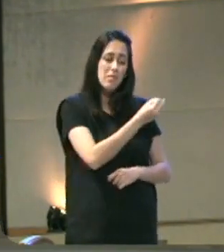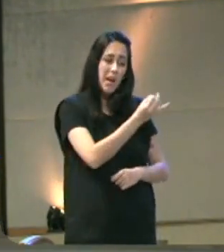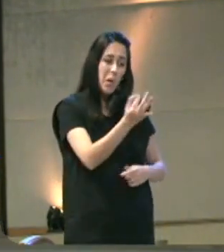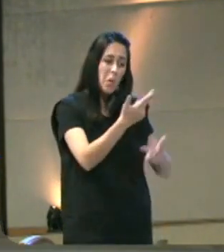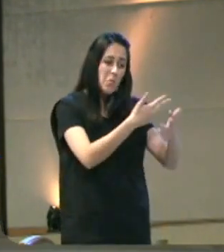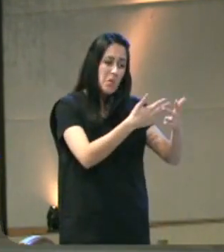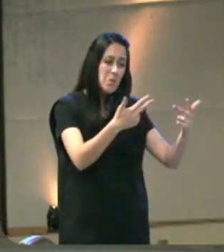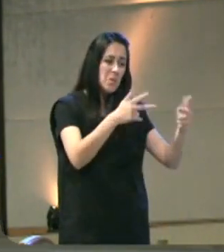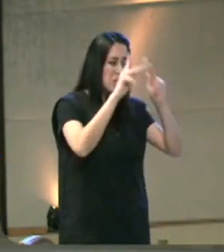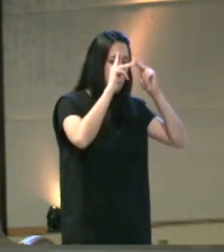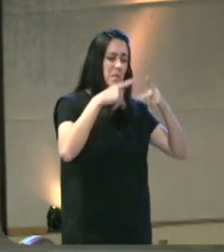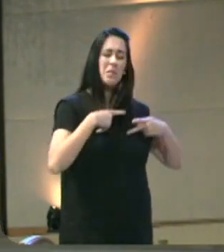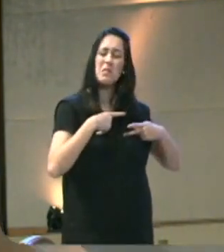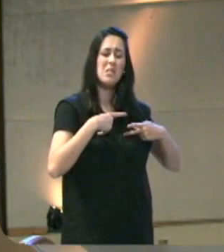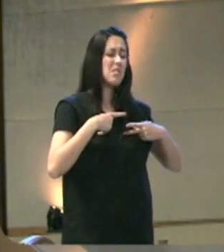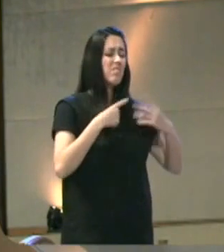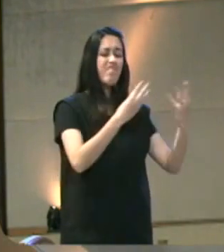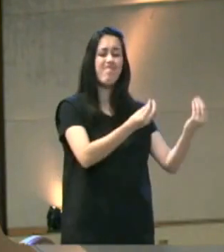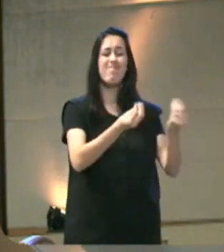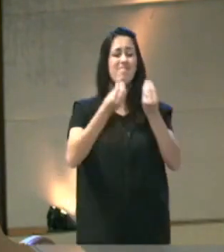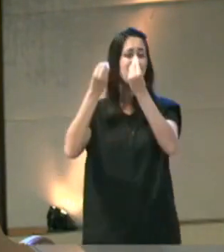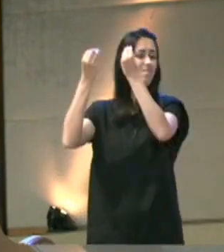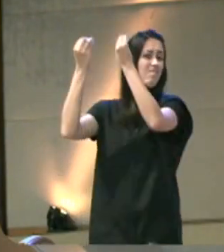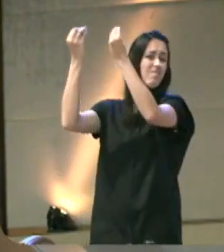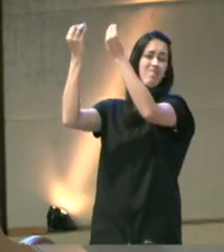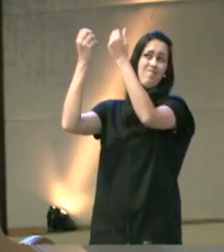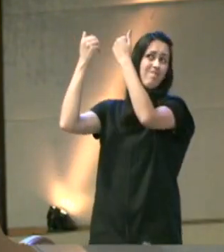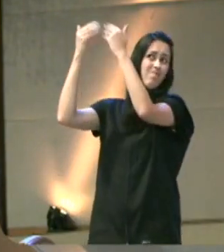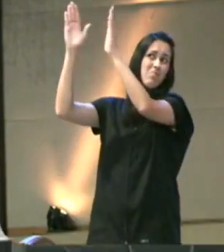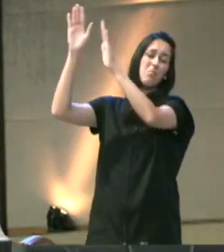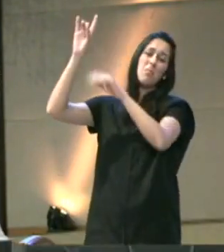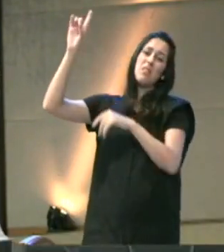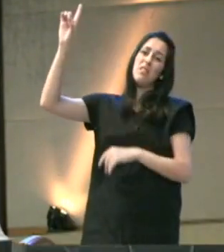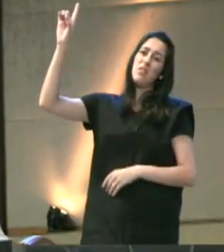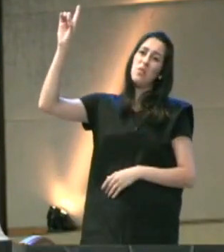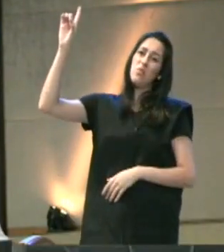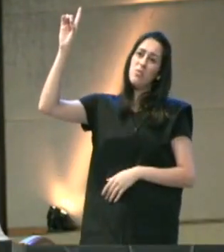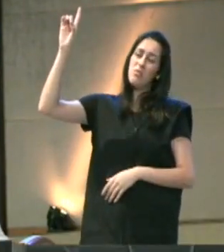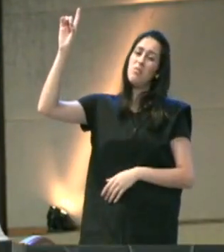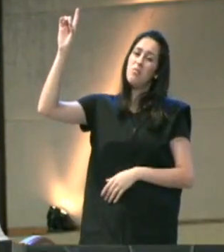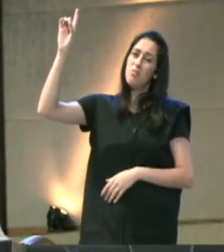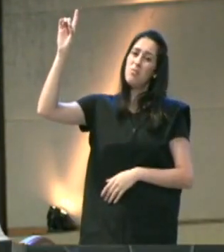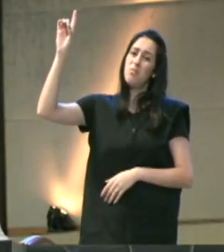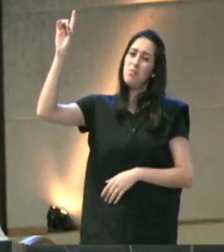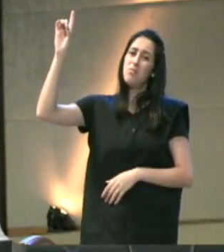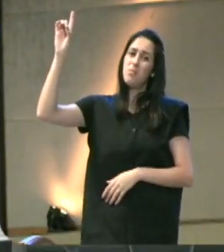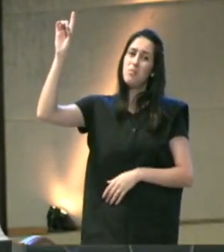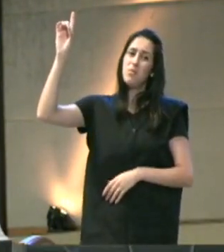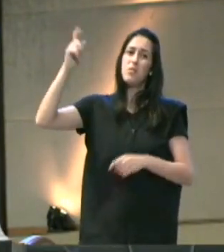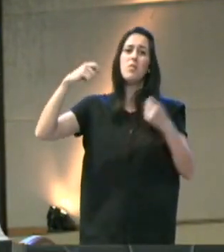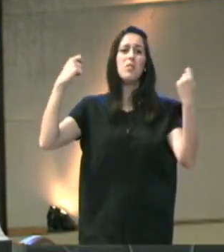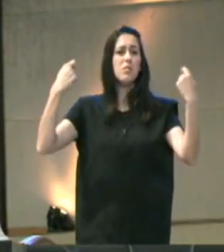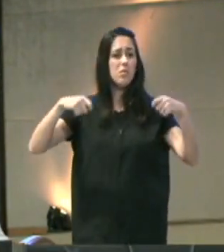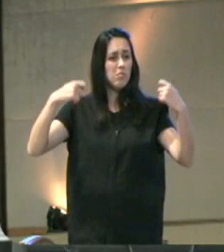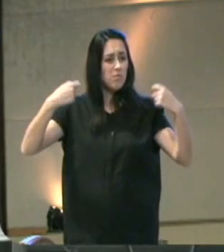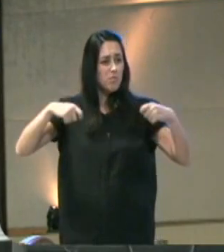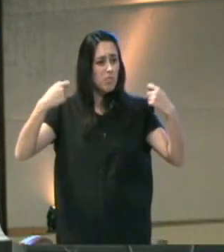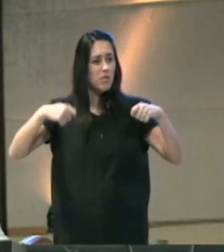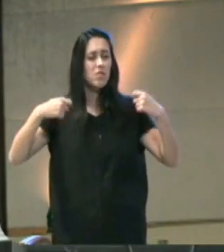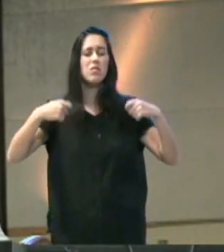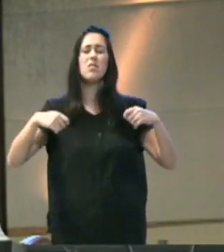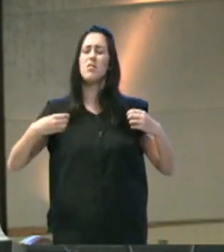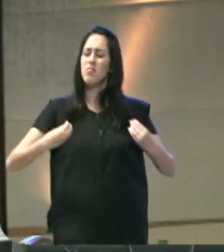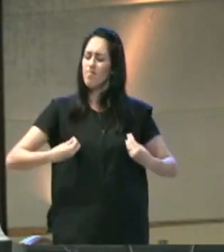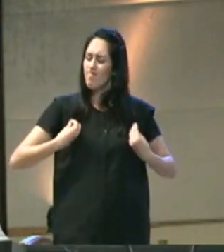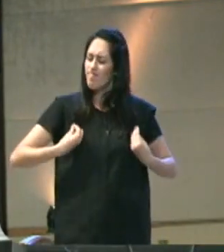Para você talvez pareça perder a batalha, mas eu quero te ensinar a vencer no poder do meu